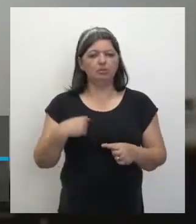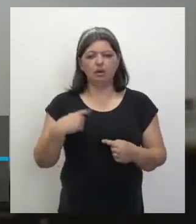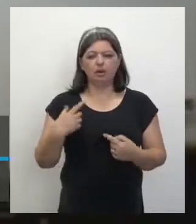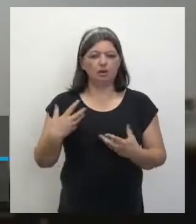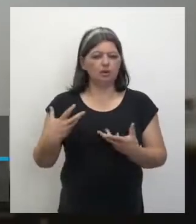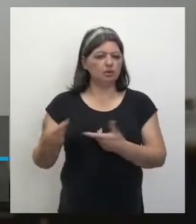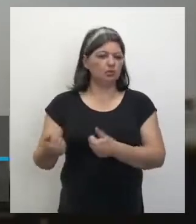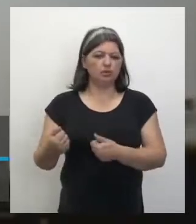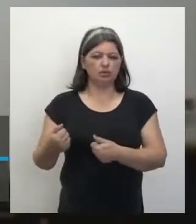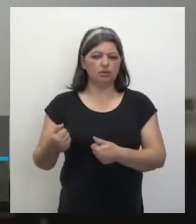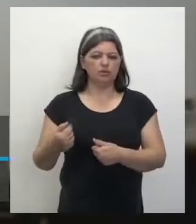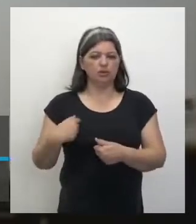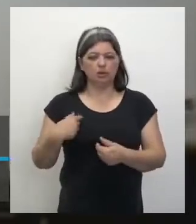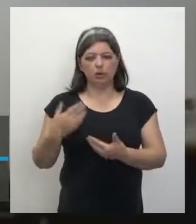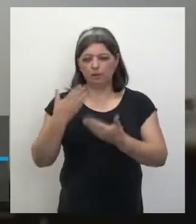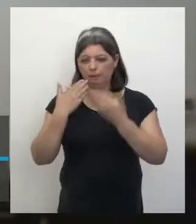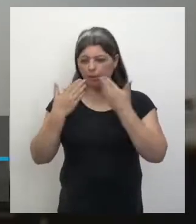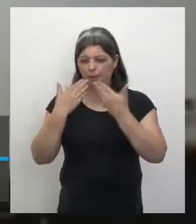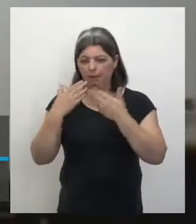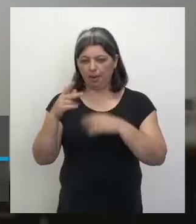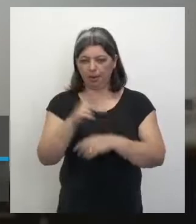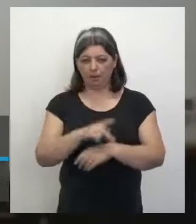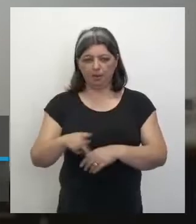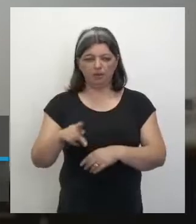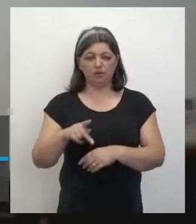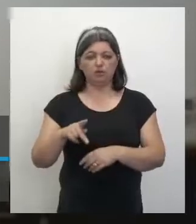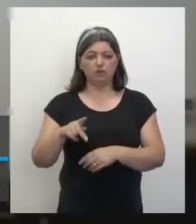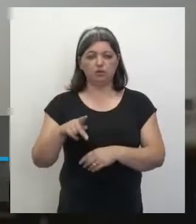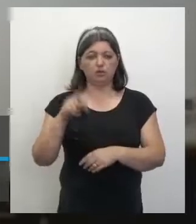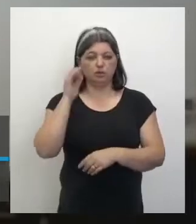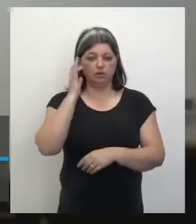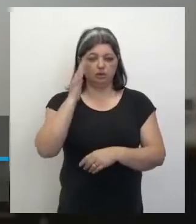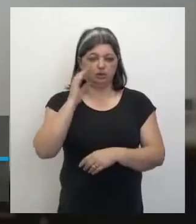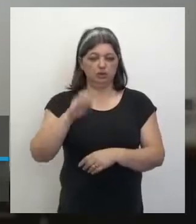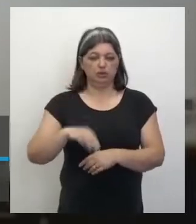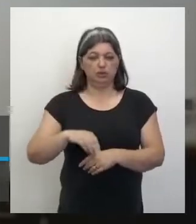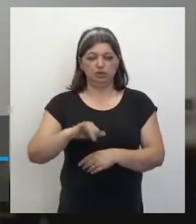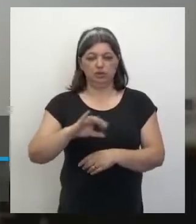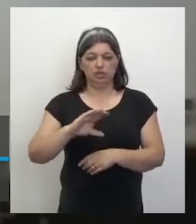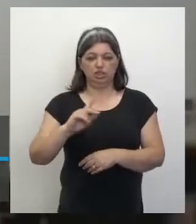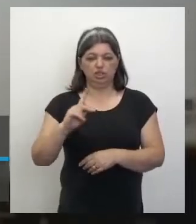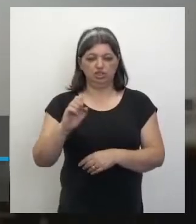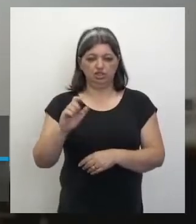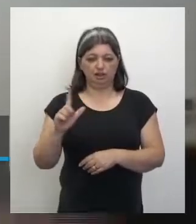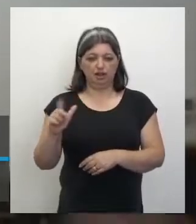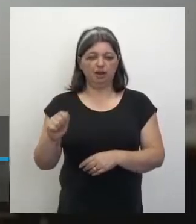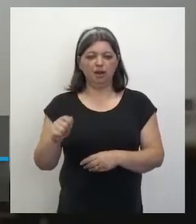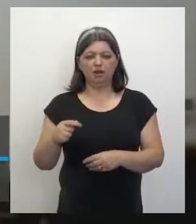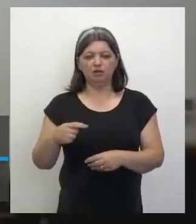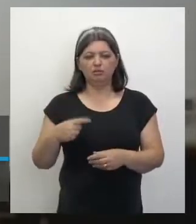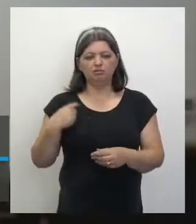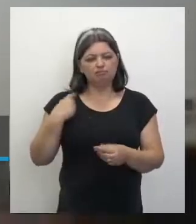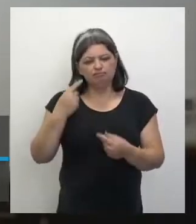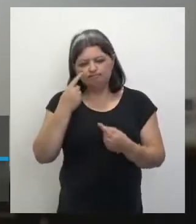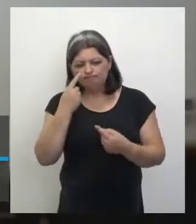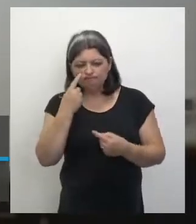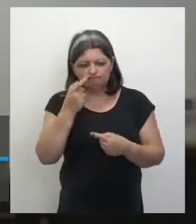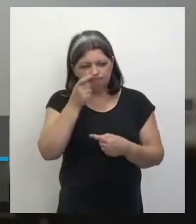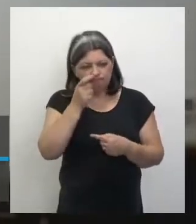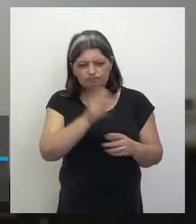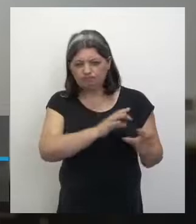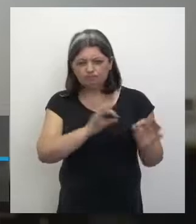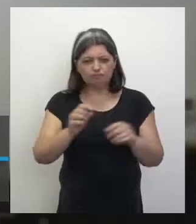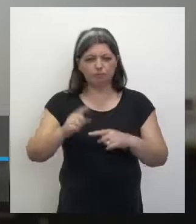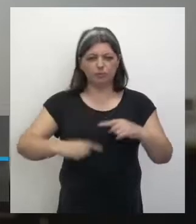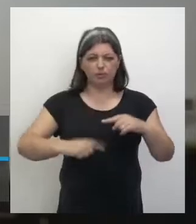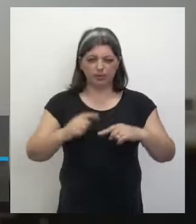estávamos conversando, eu uma professora de filosofia também aqui de Dracena, a Michela, né? E questionando, vendo as aulas e vendo os materiais,